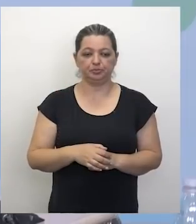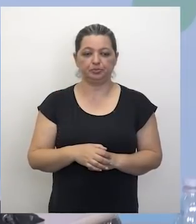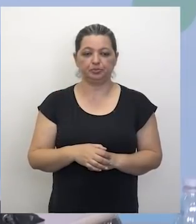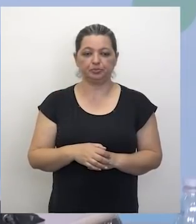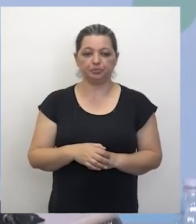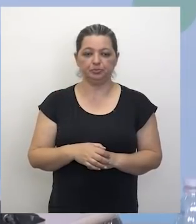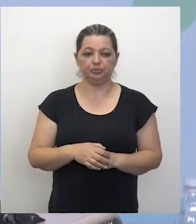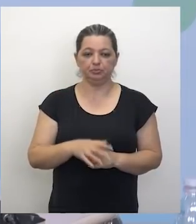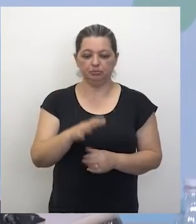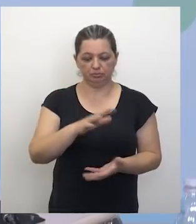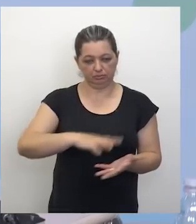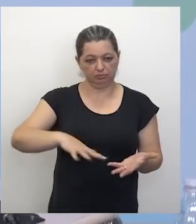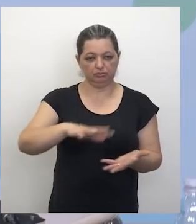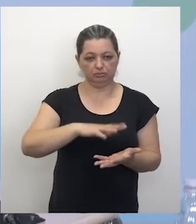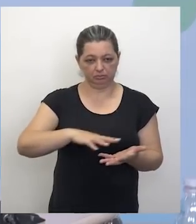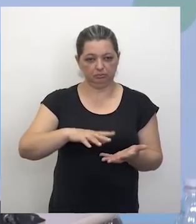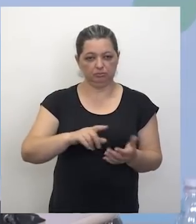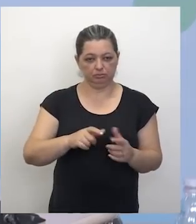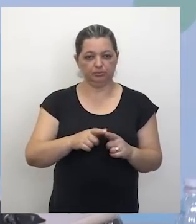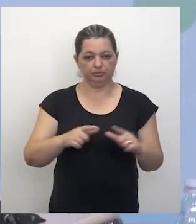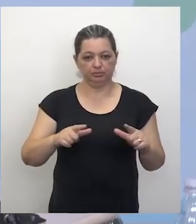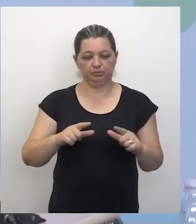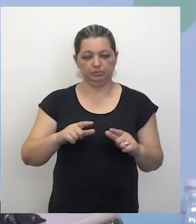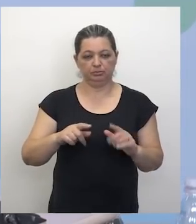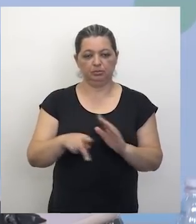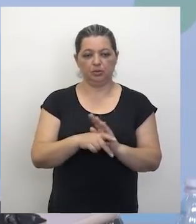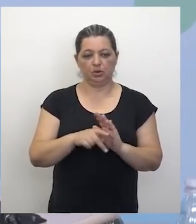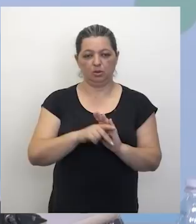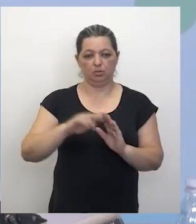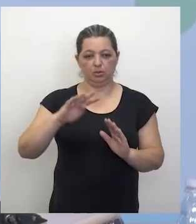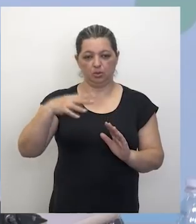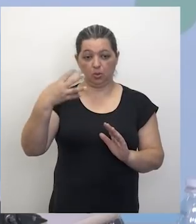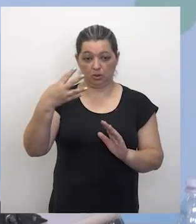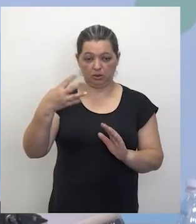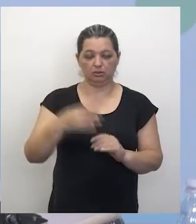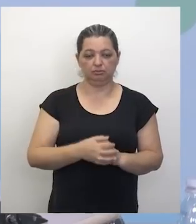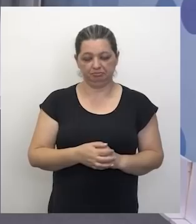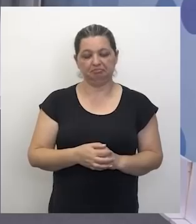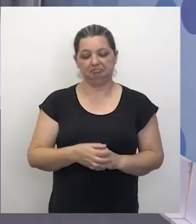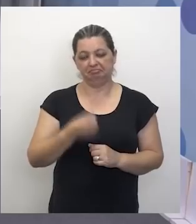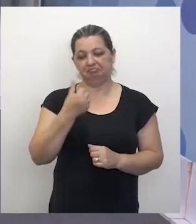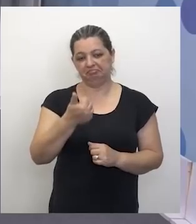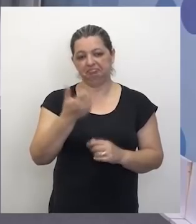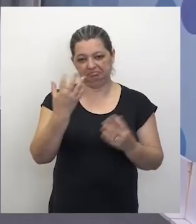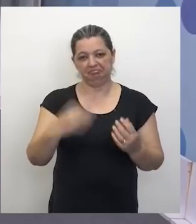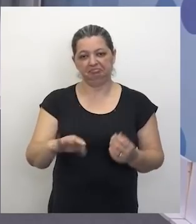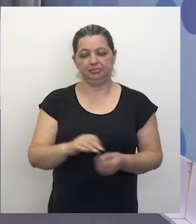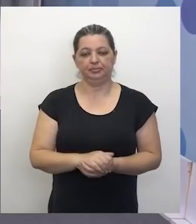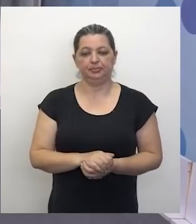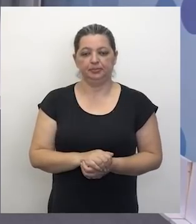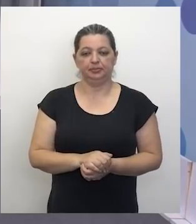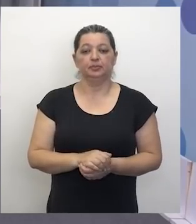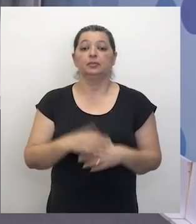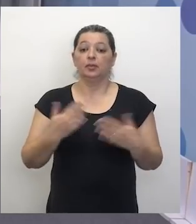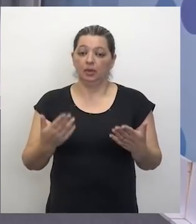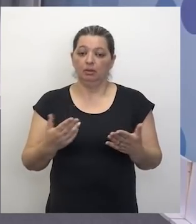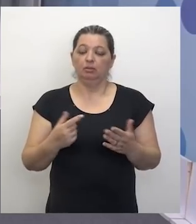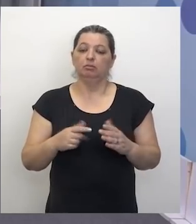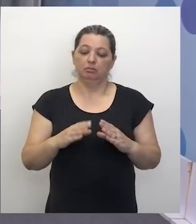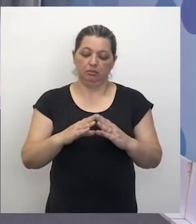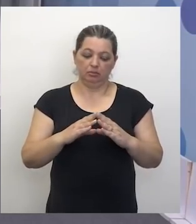e a área ampliará K elevado ao quadrado. Isso. Literalizando, né? Valeu, Silvio. Muito bem. Então, esta razão aí, ela